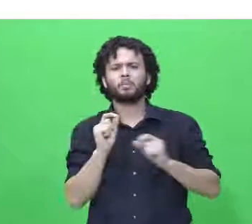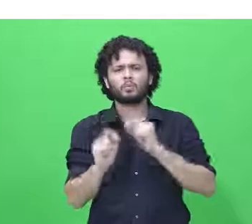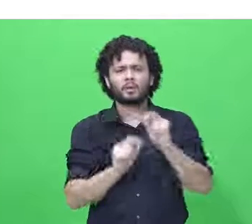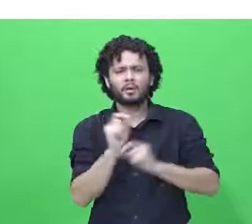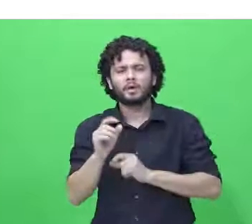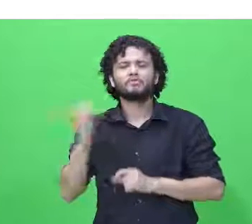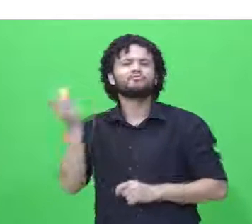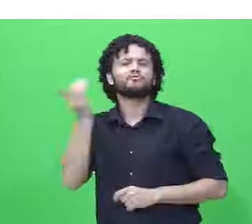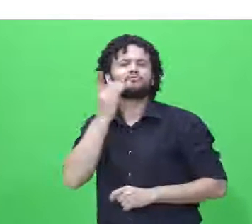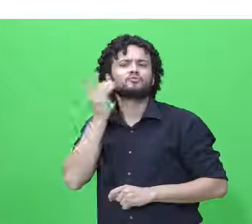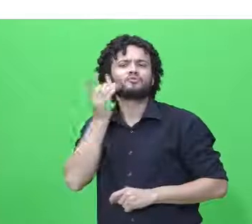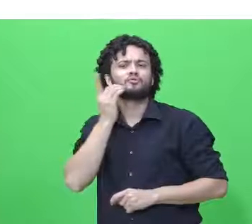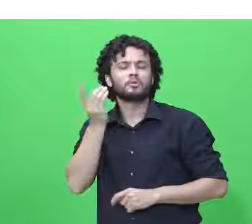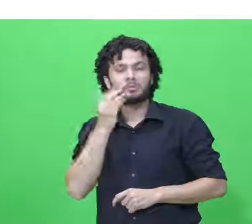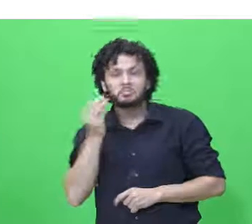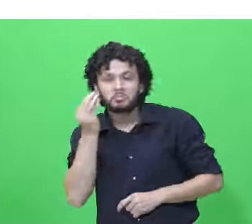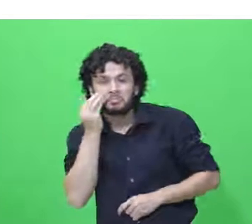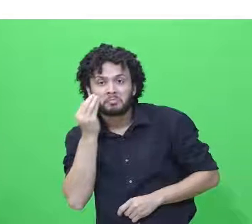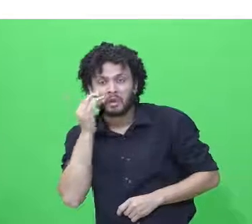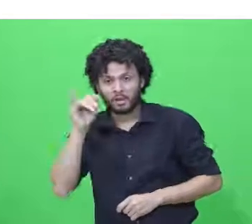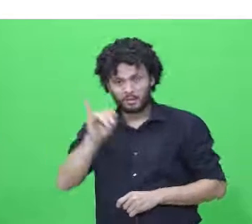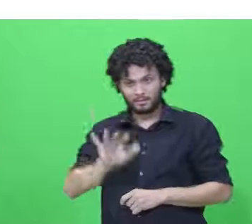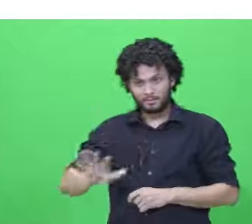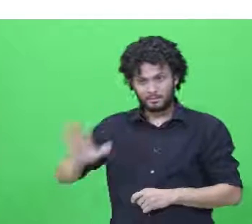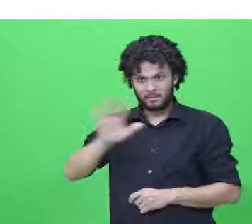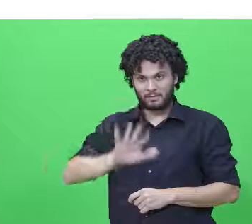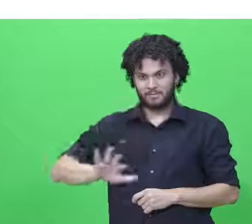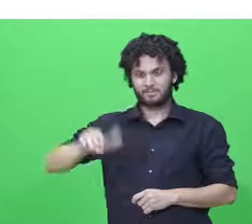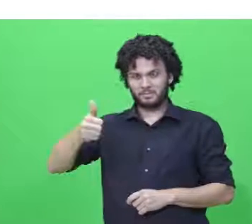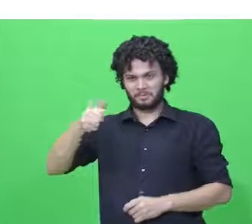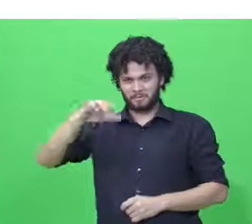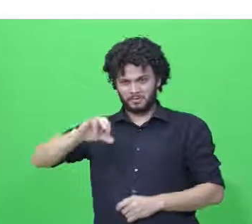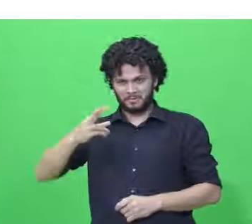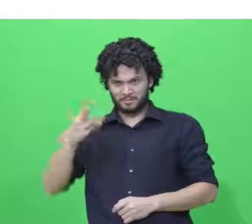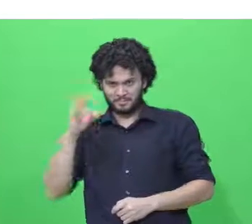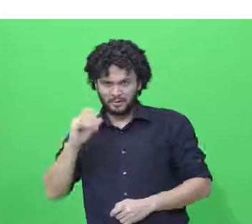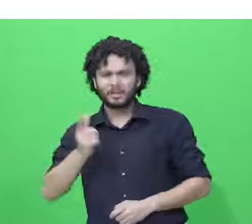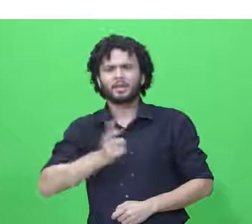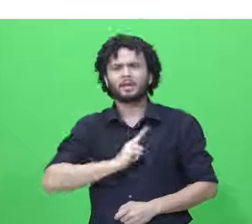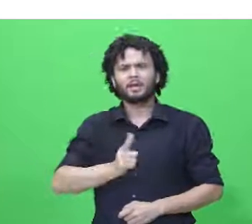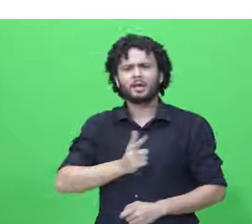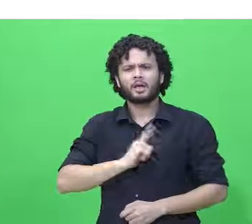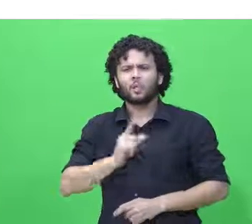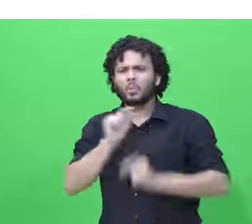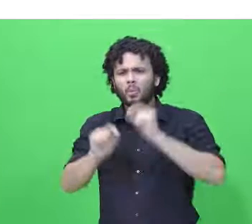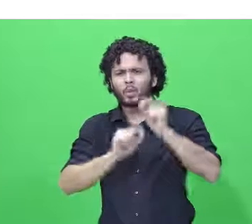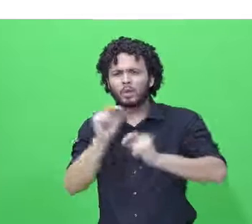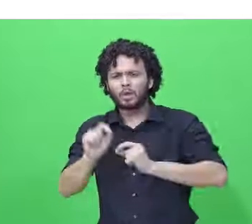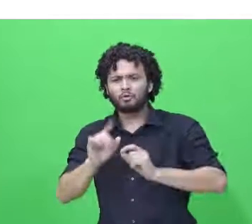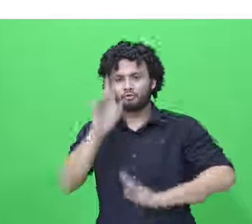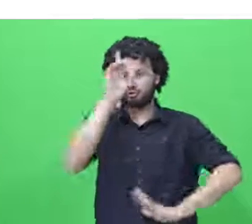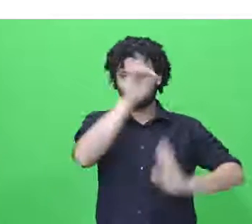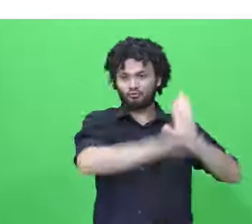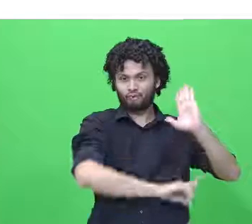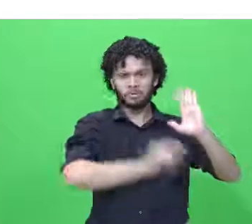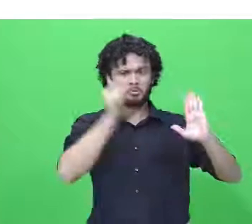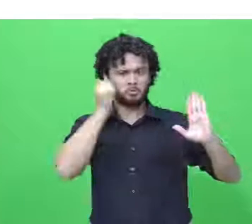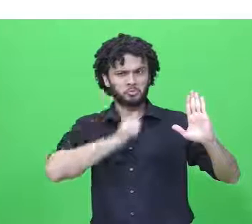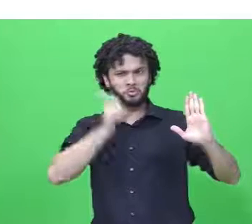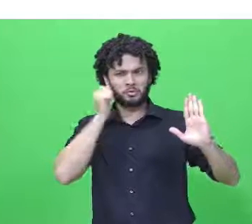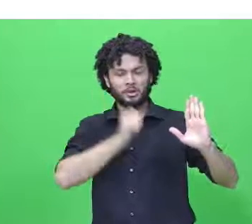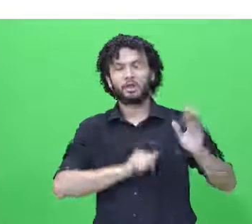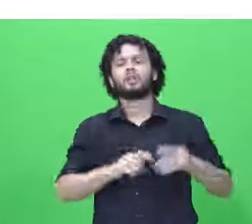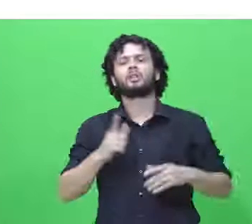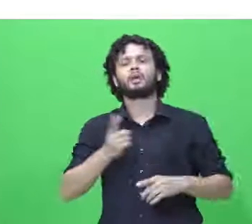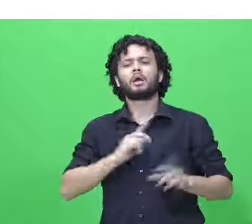Então nós temos aí, olha só, na imagem da década de 1930, há uma crítica à conquista de um direito pelas mulheres,